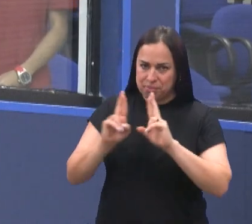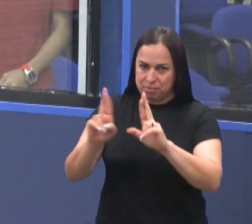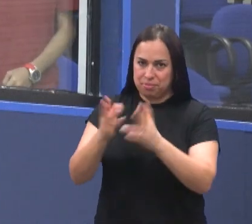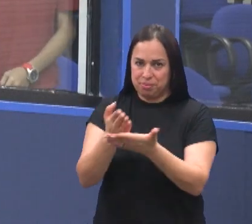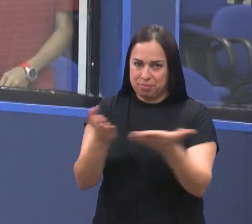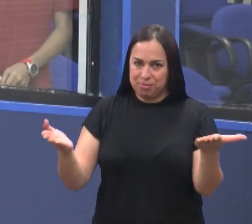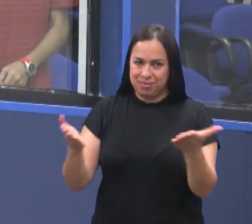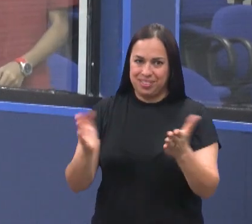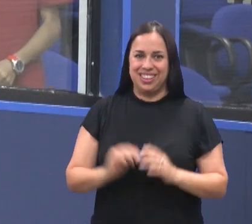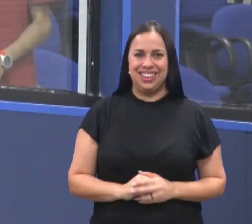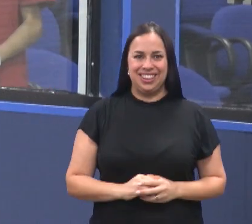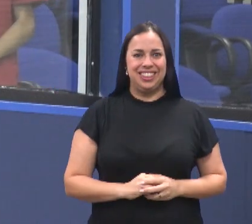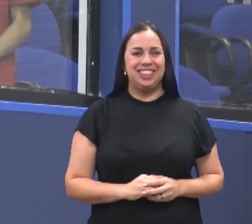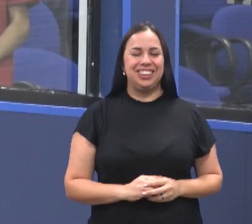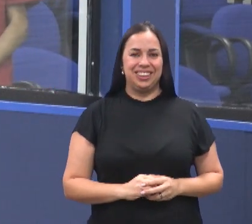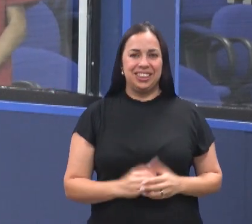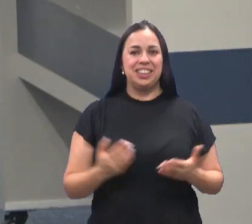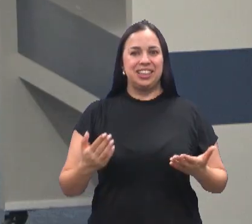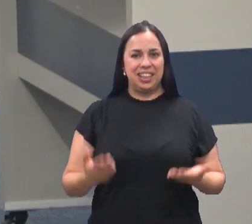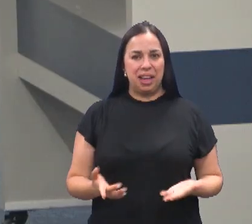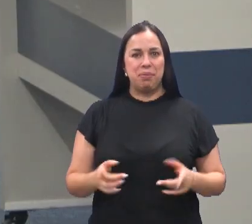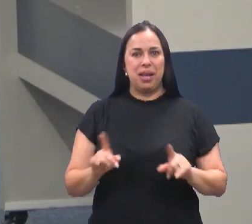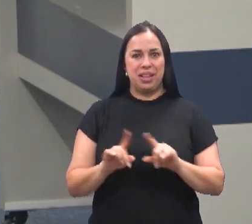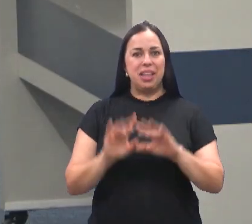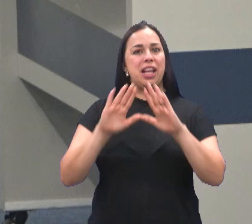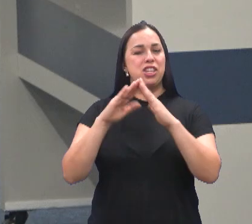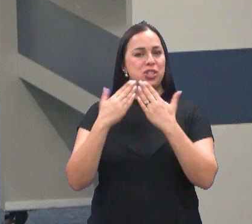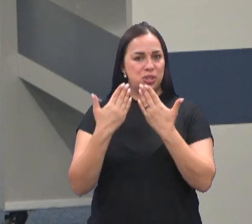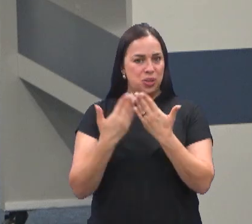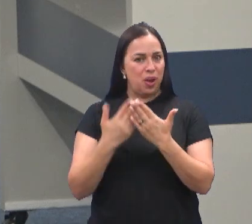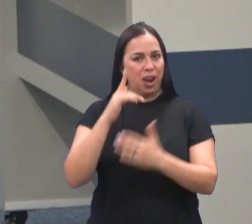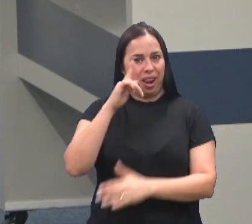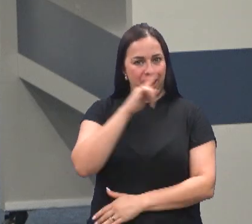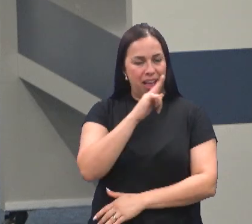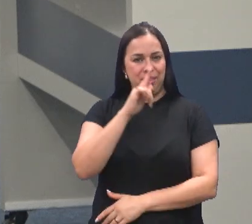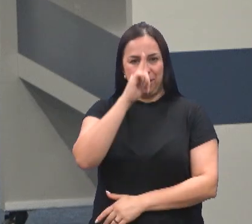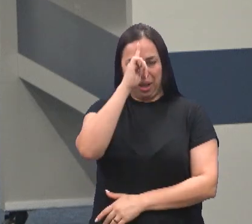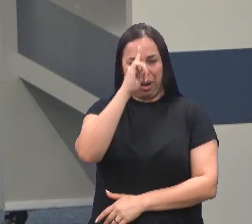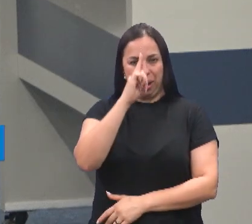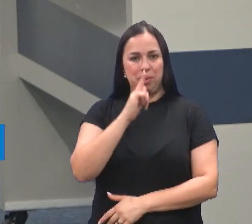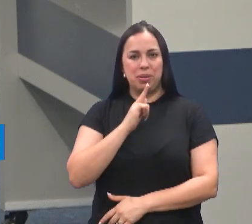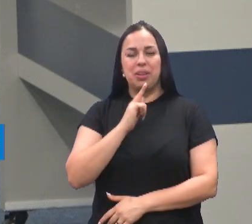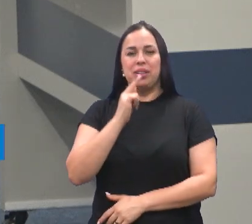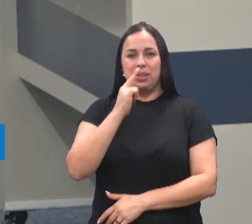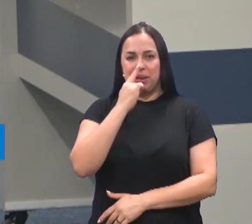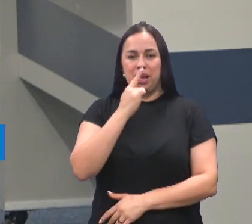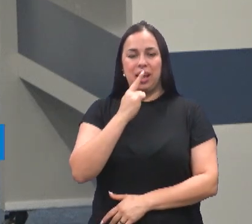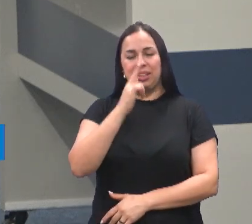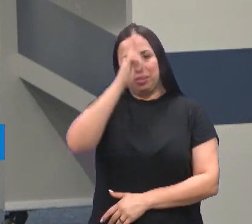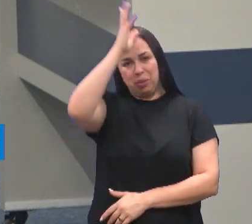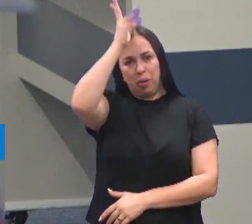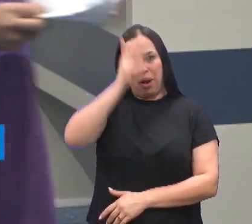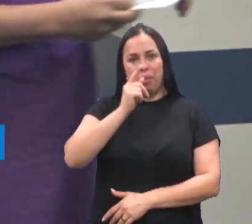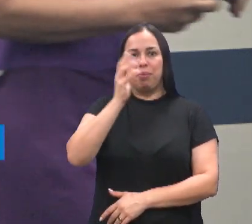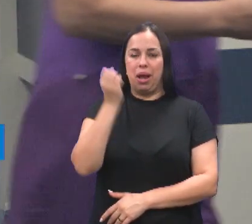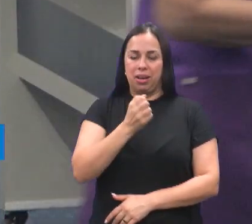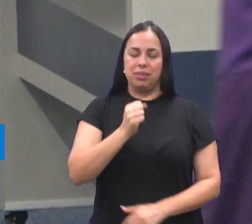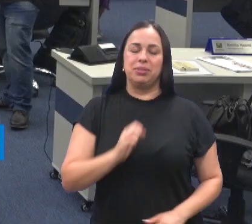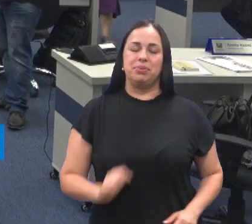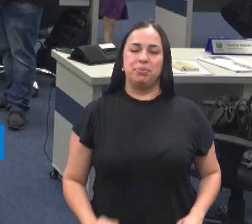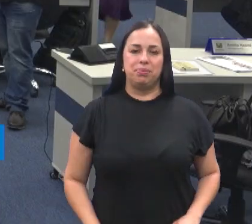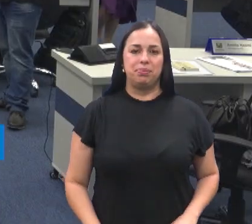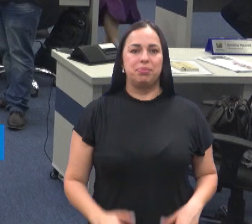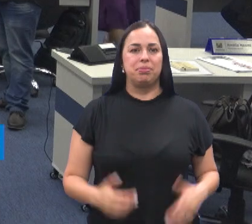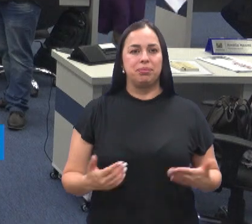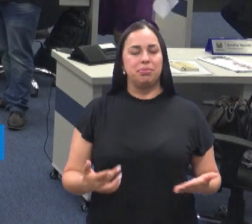vocês, né? Falamos da Escola do Galo Branco, um beijão para vocês, obrigada pela vinda.